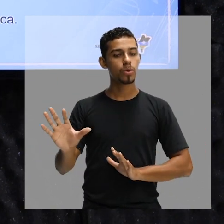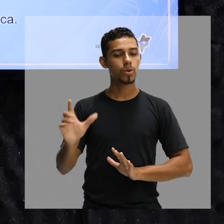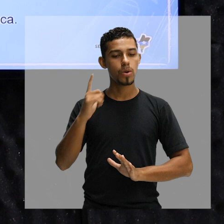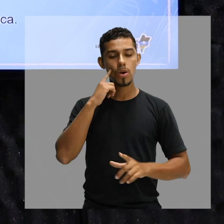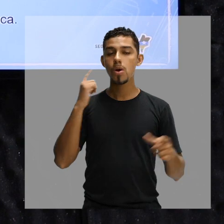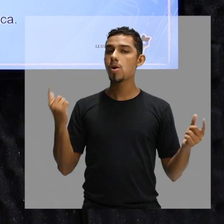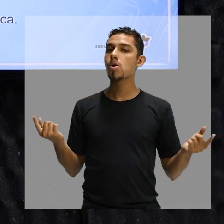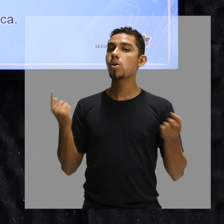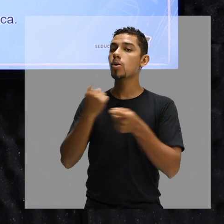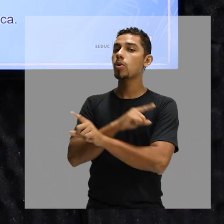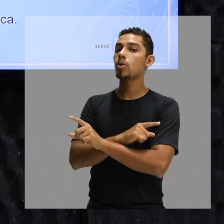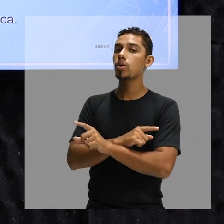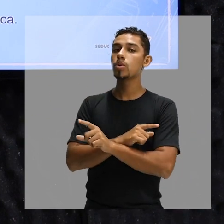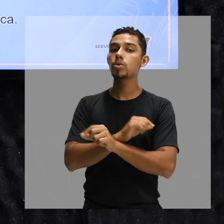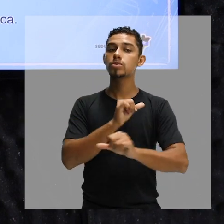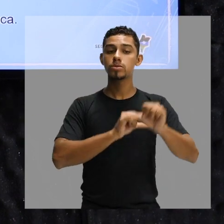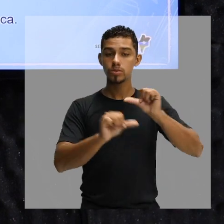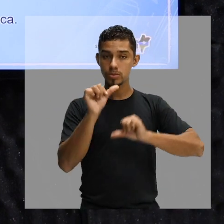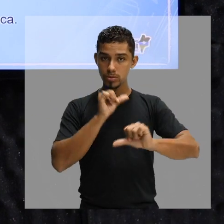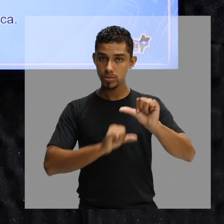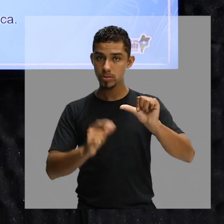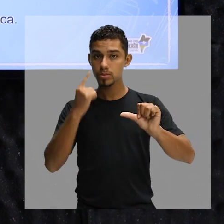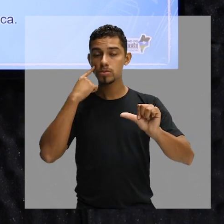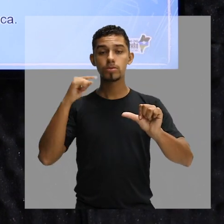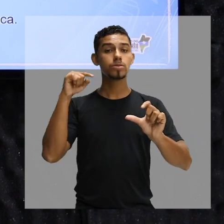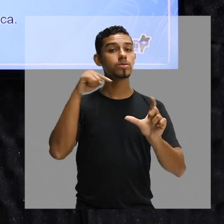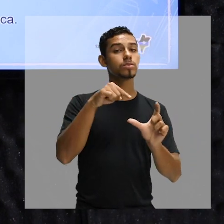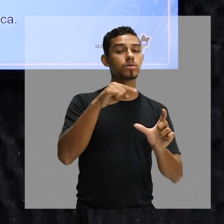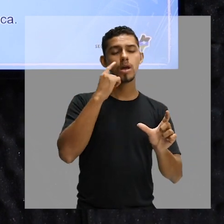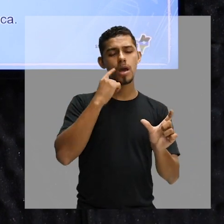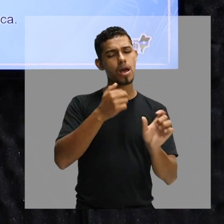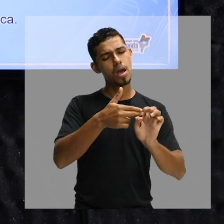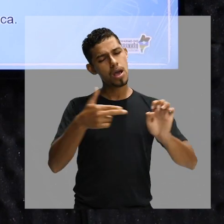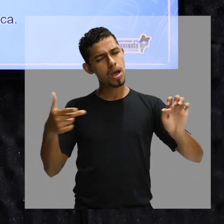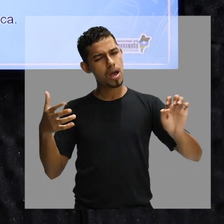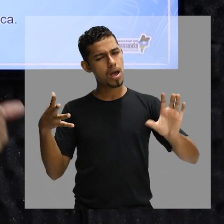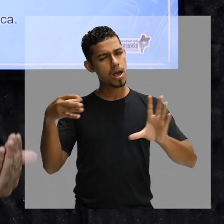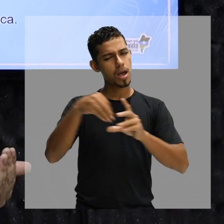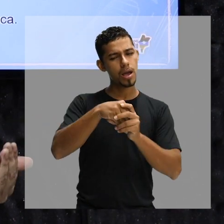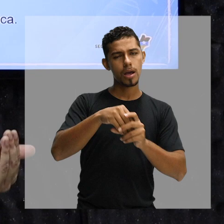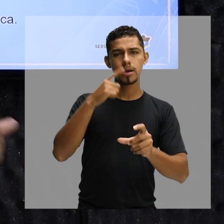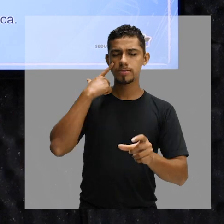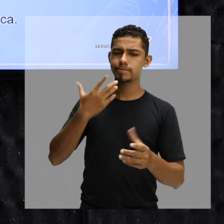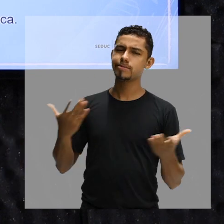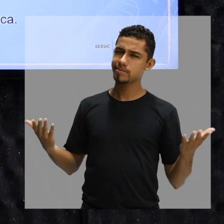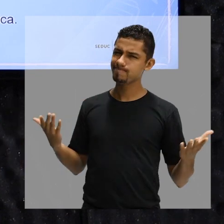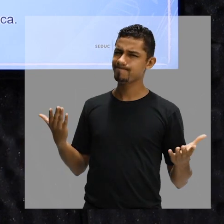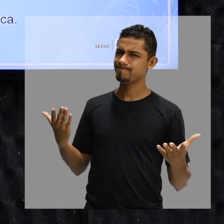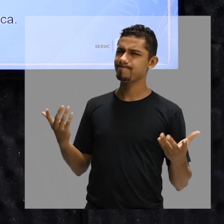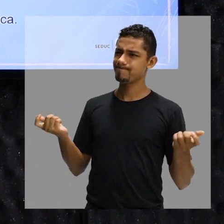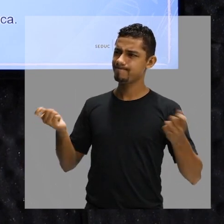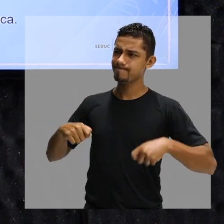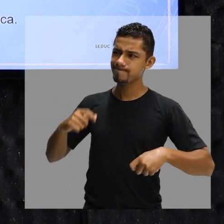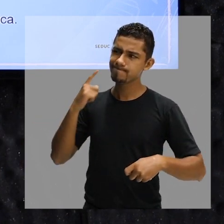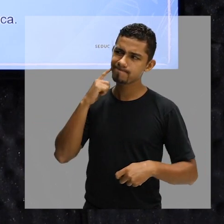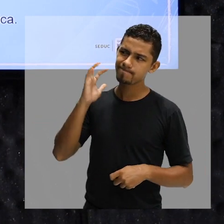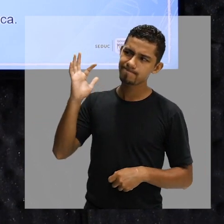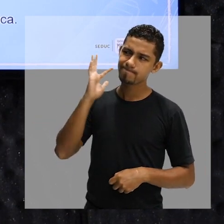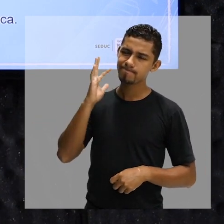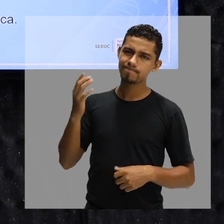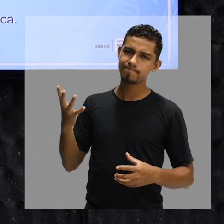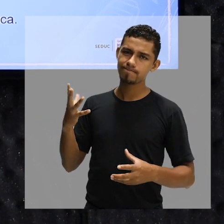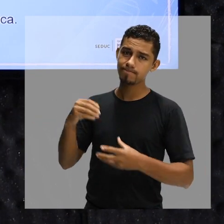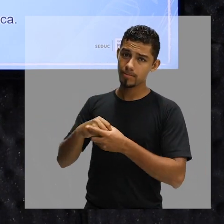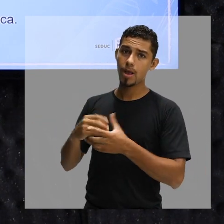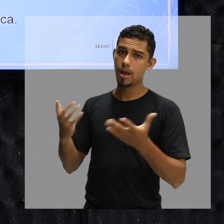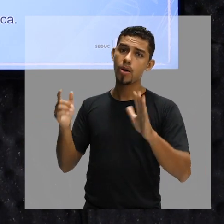necessariamente não é este elemento também que vai fazer para a gente algo que tenha necessariamente,